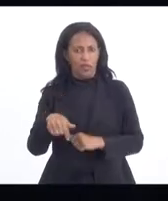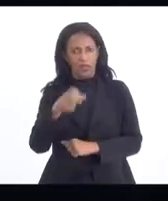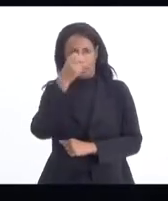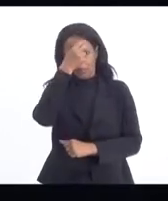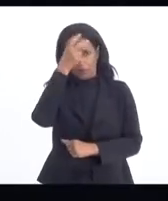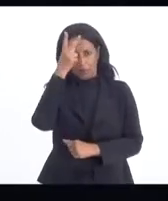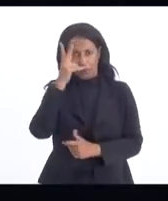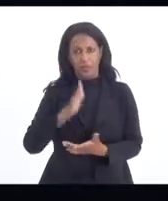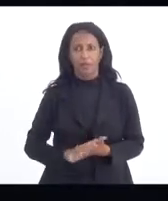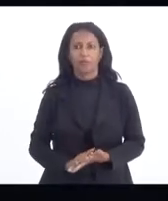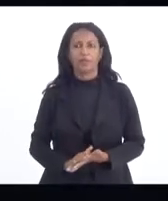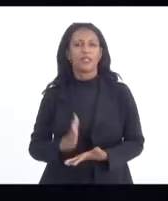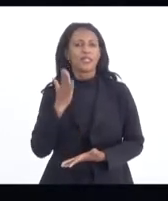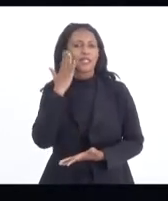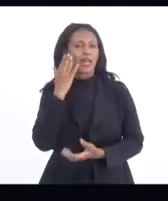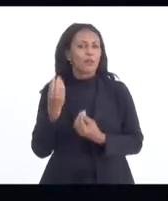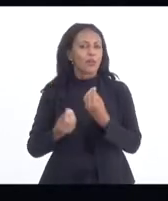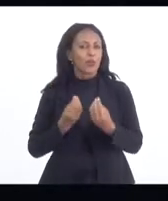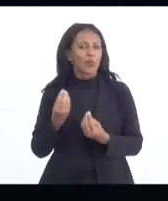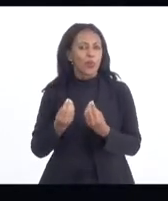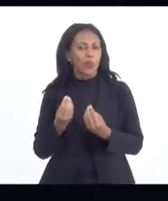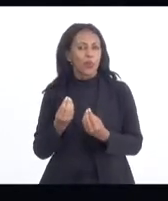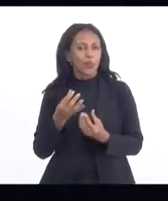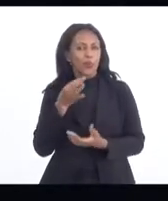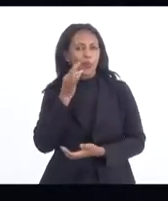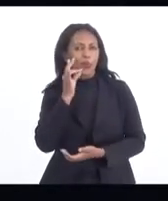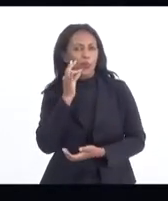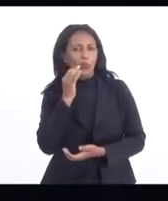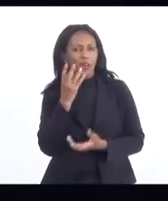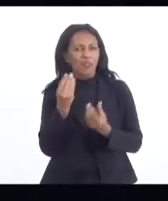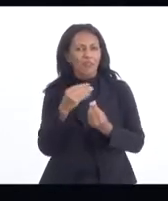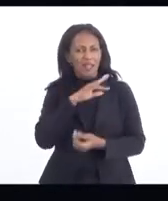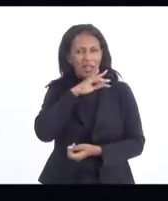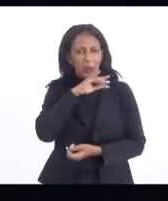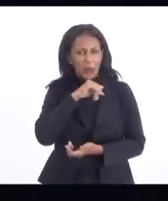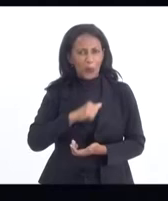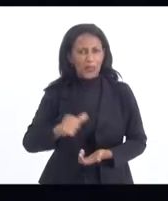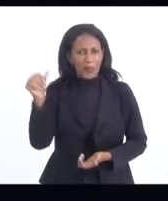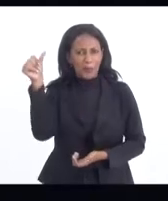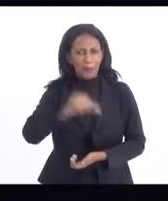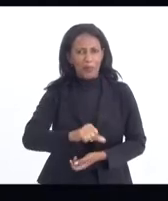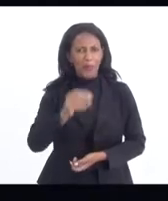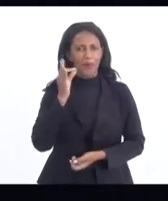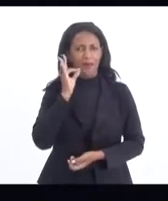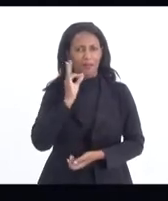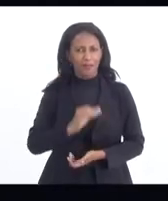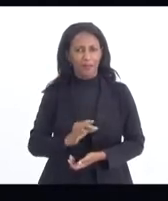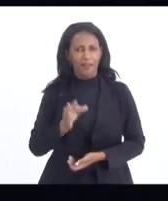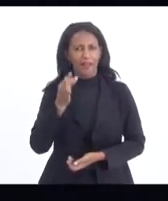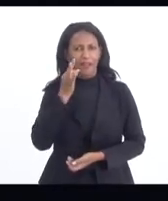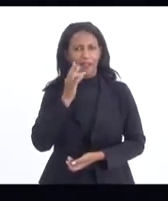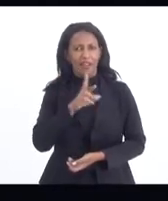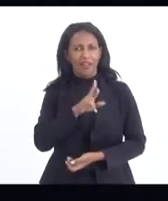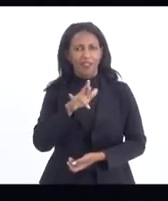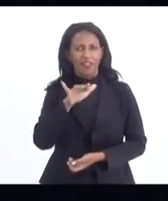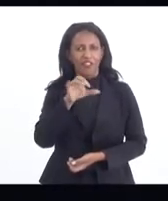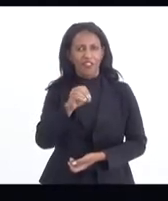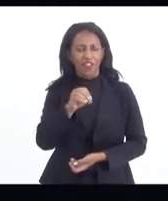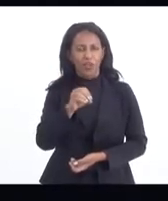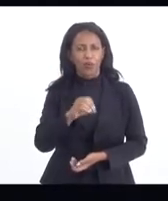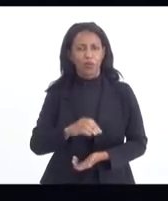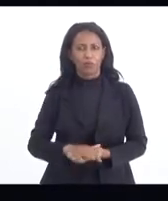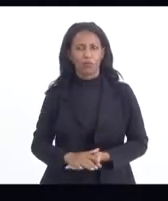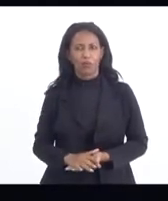Léo Coutinho, sabe como é que eles chamavam quando o café era muito ruim, era o pior café? Era o café Rio